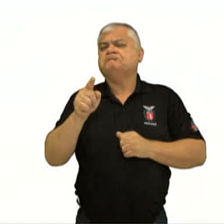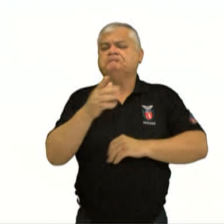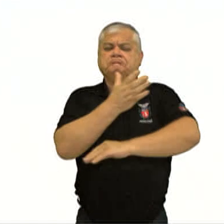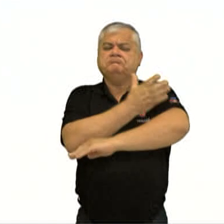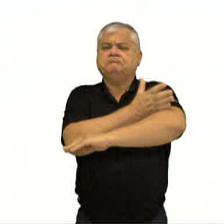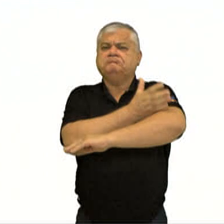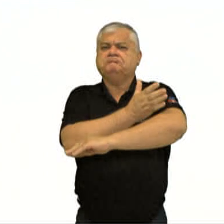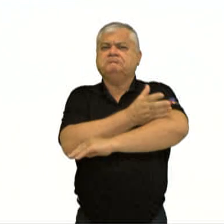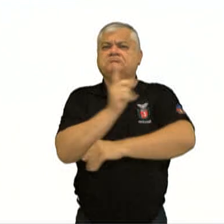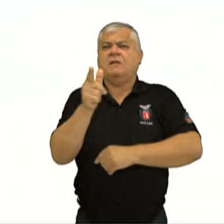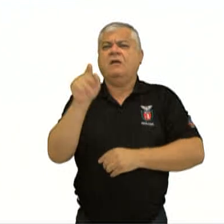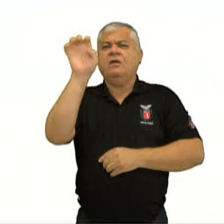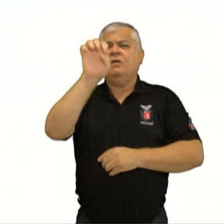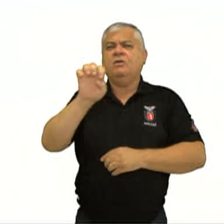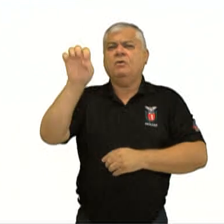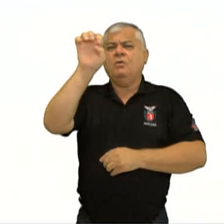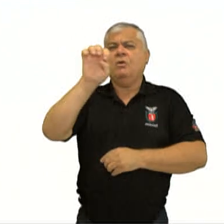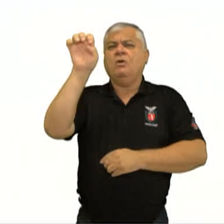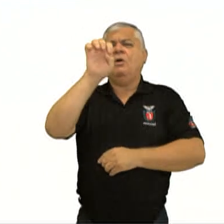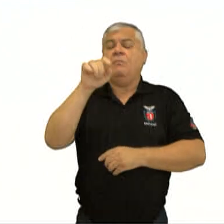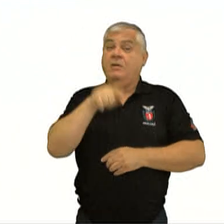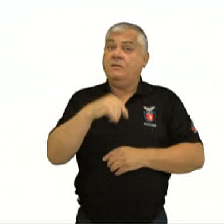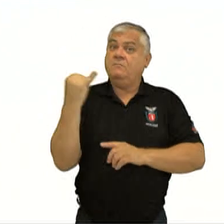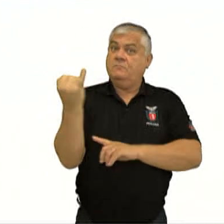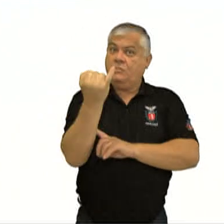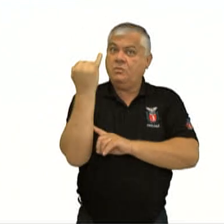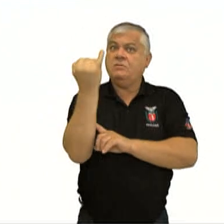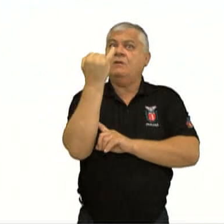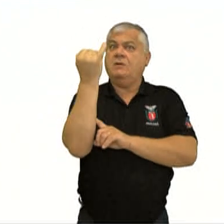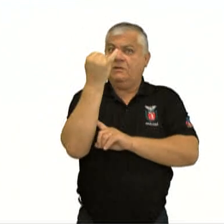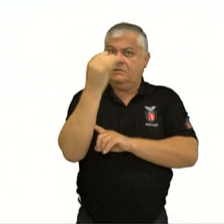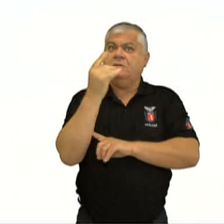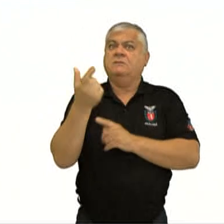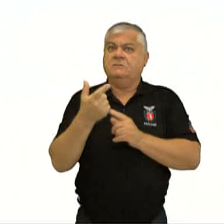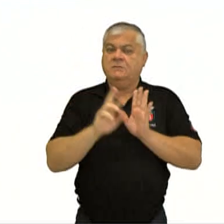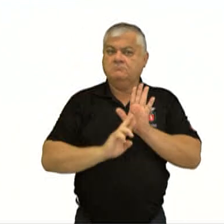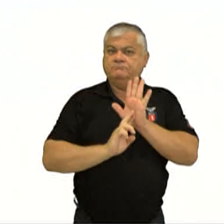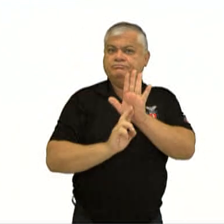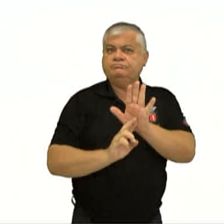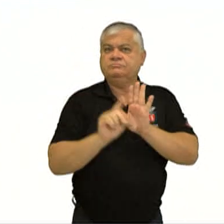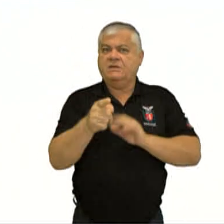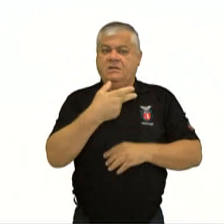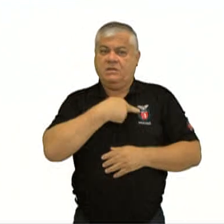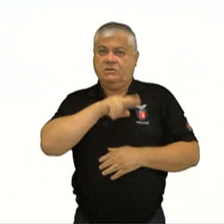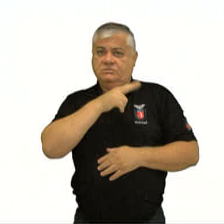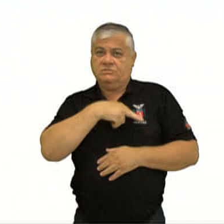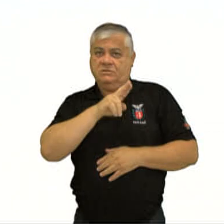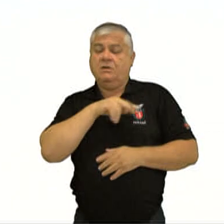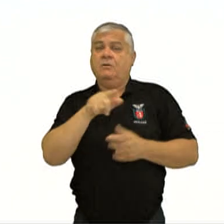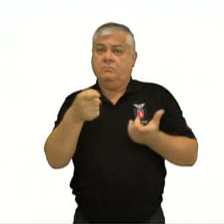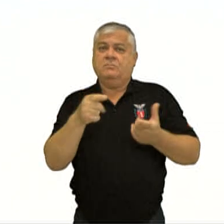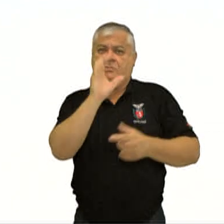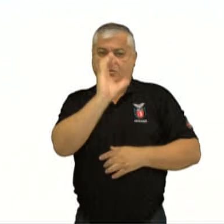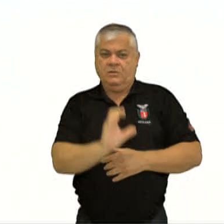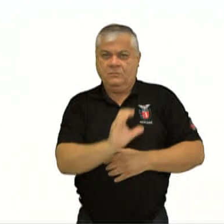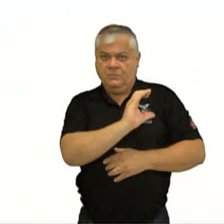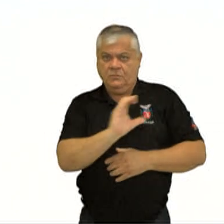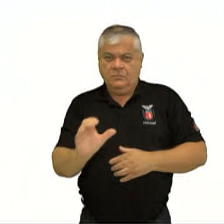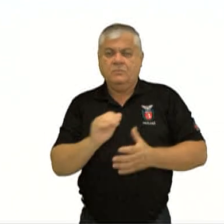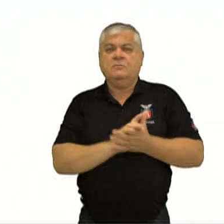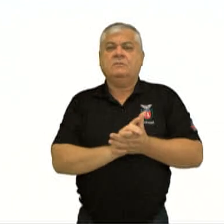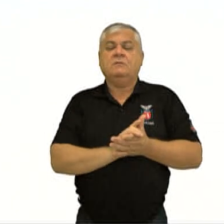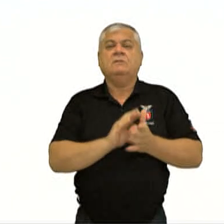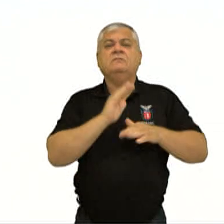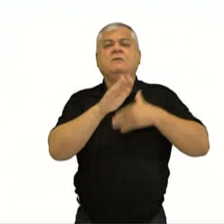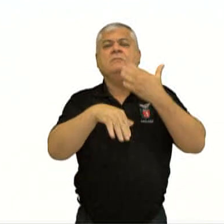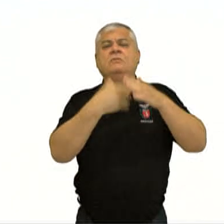papel importante para a Igreja Católica, ele era representativo, ele tinha um cunho religioso, né? A situação se transformou no século